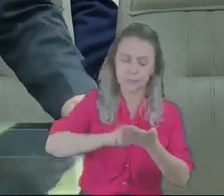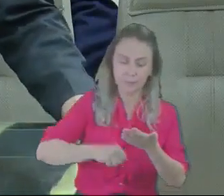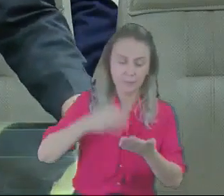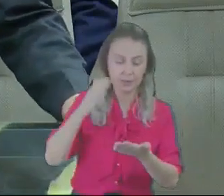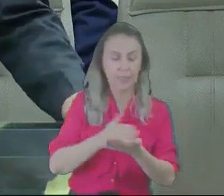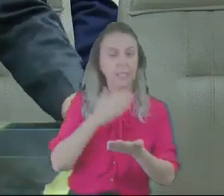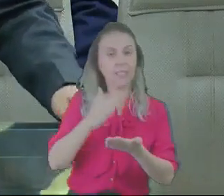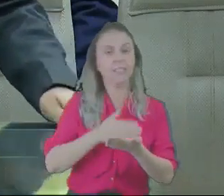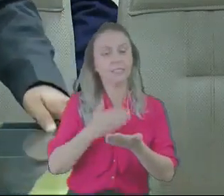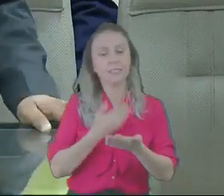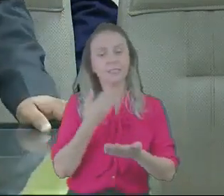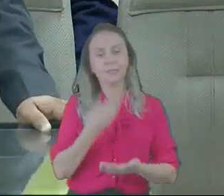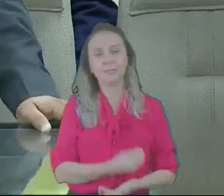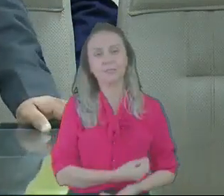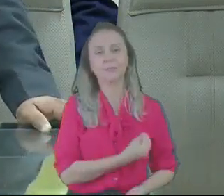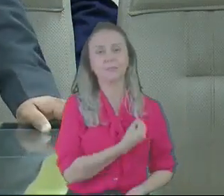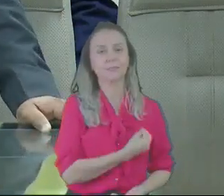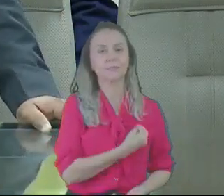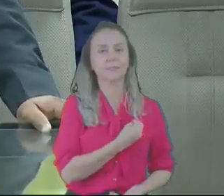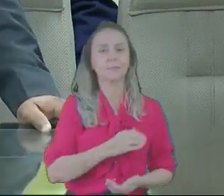atualizando Jesus